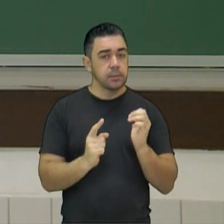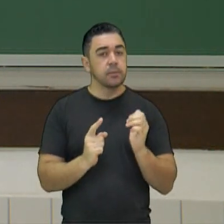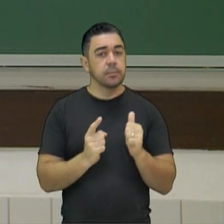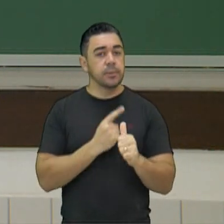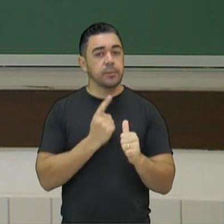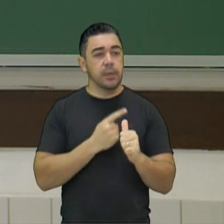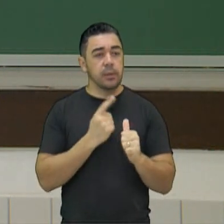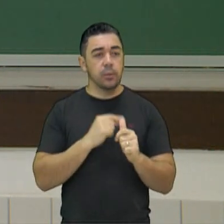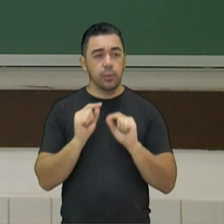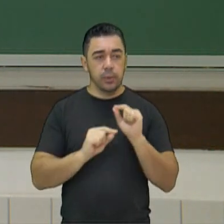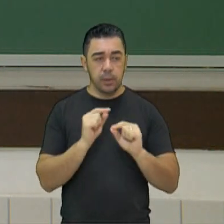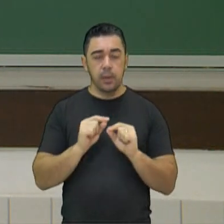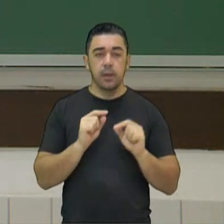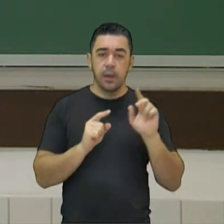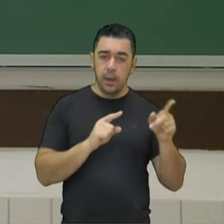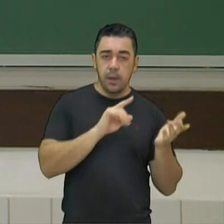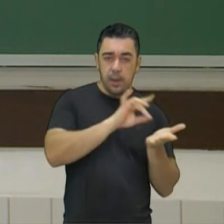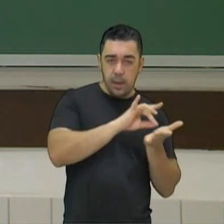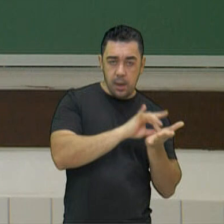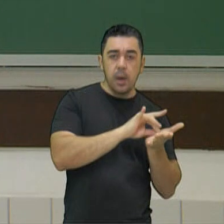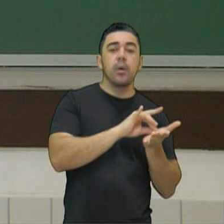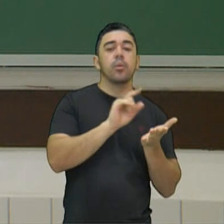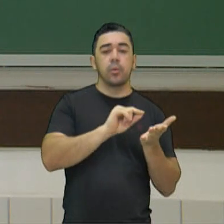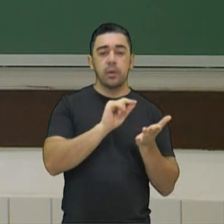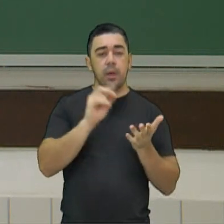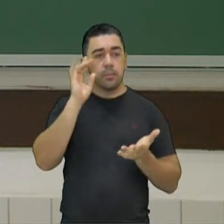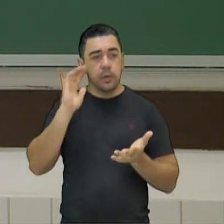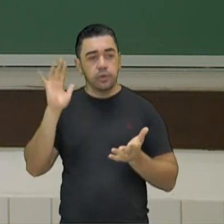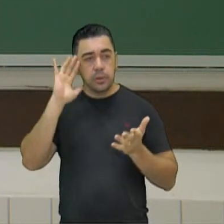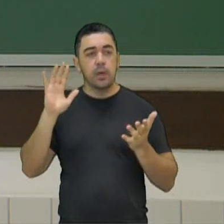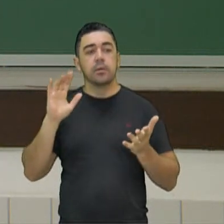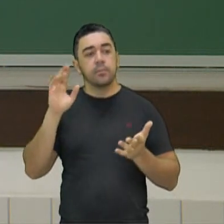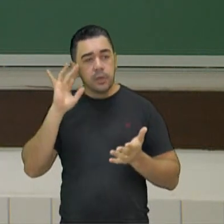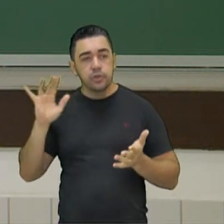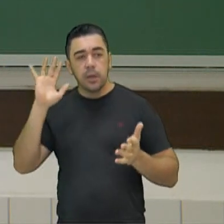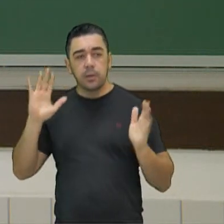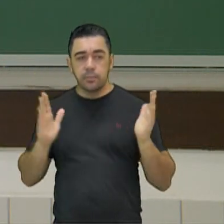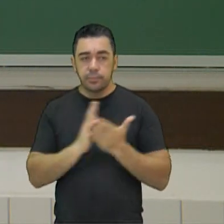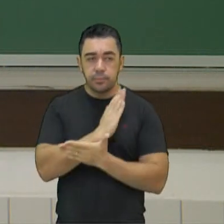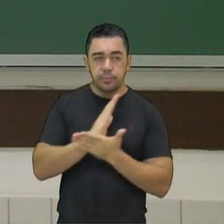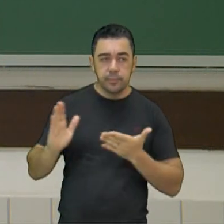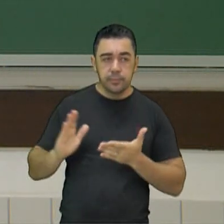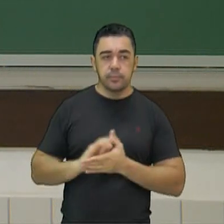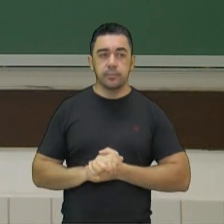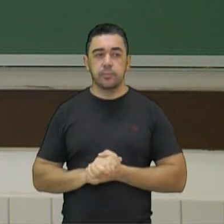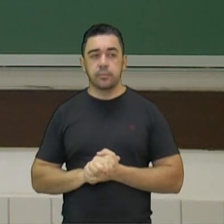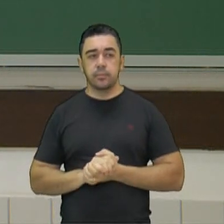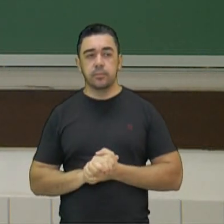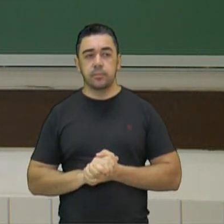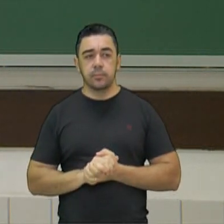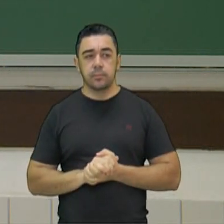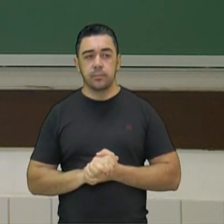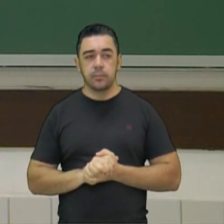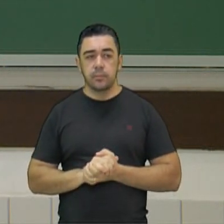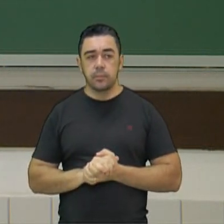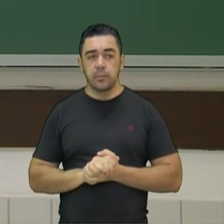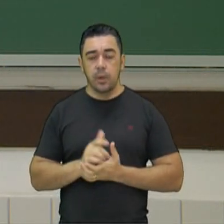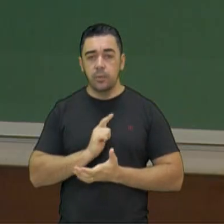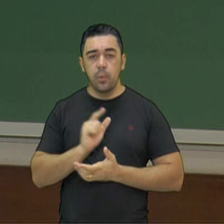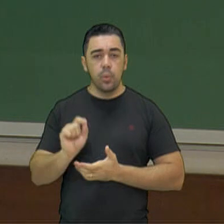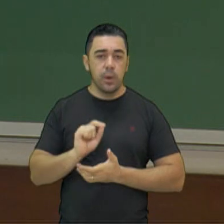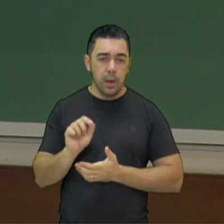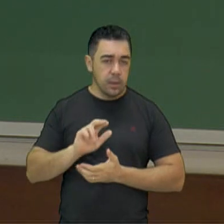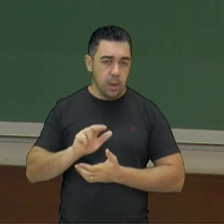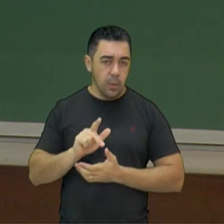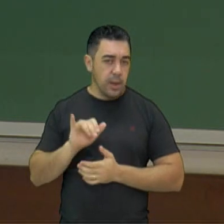membro, juntando parte real com parte real, parte imaginária com parte imaginária. Então, o que eu tenho de parte real? Aquilo que